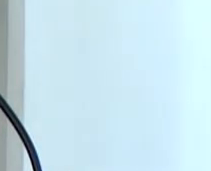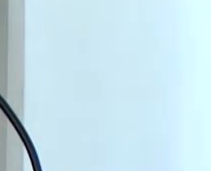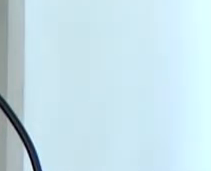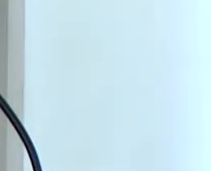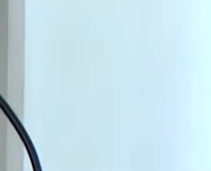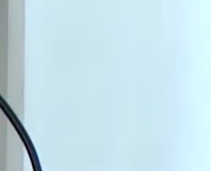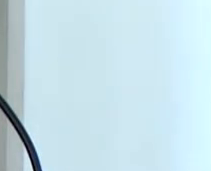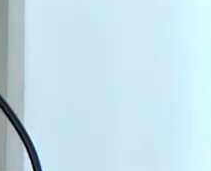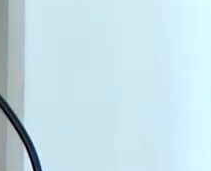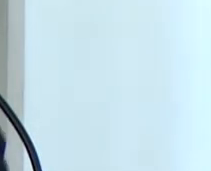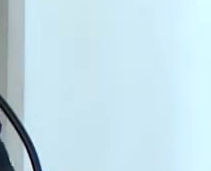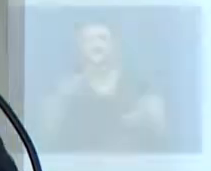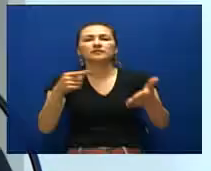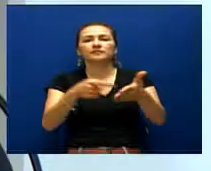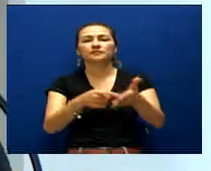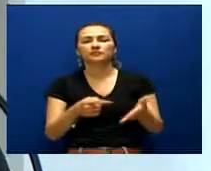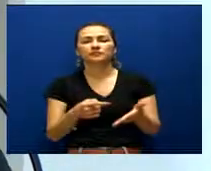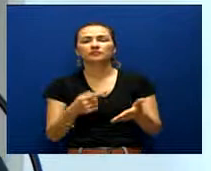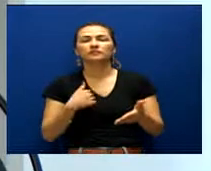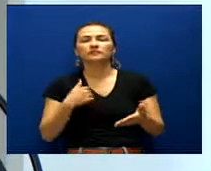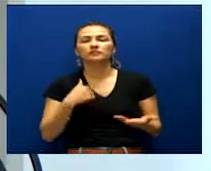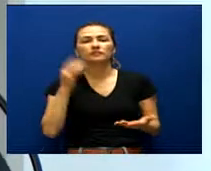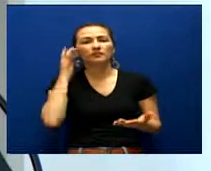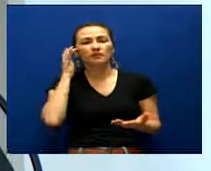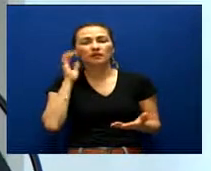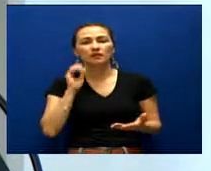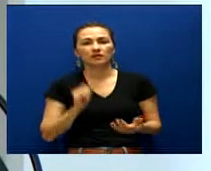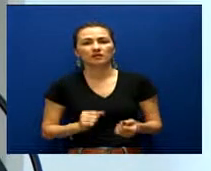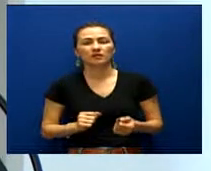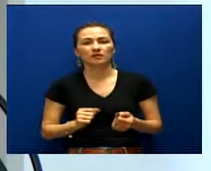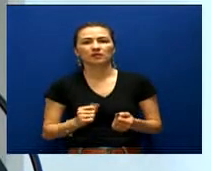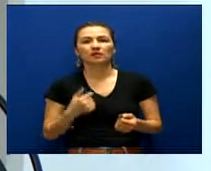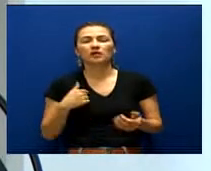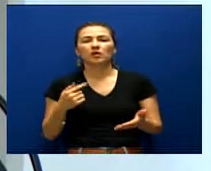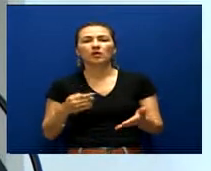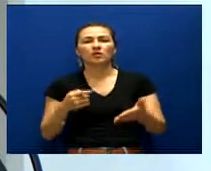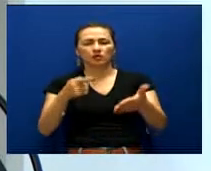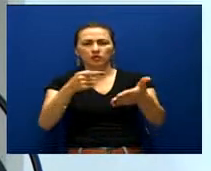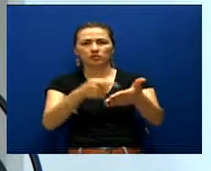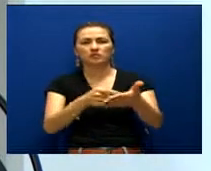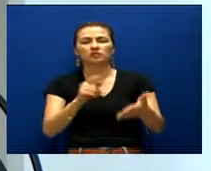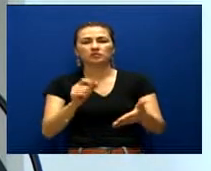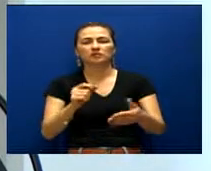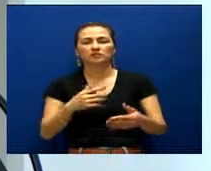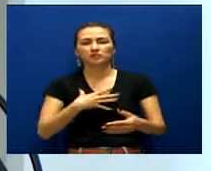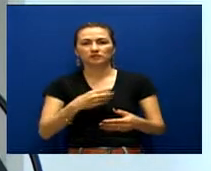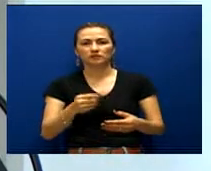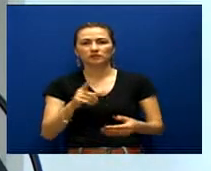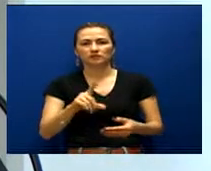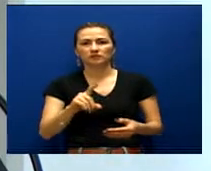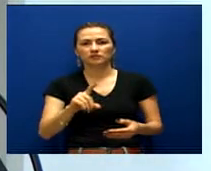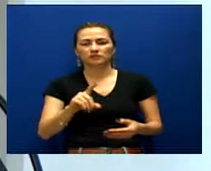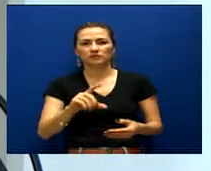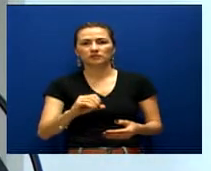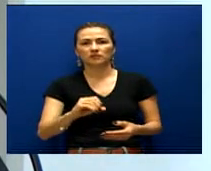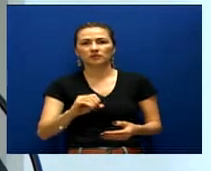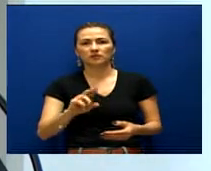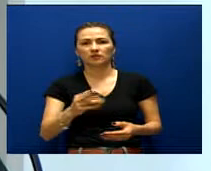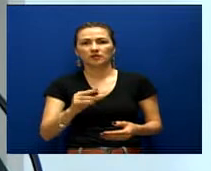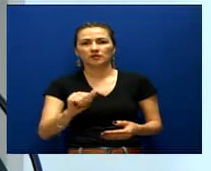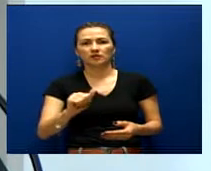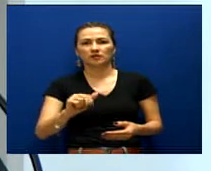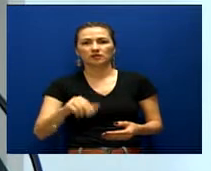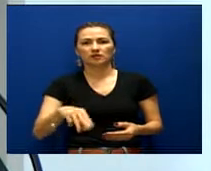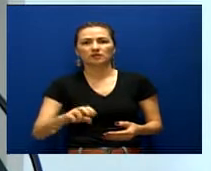tenho, acredito assim, uma missão. A minha filha Lorraine e a minha filha caçula, ela